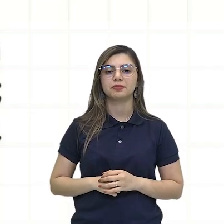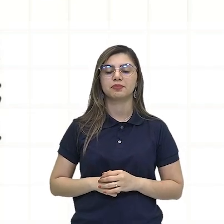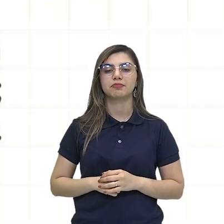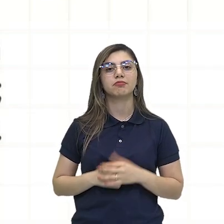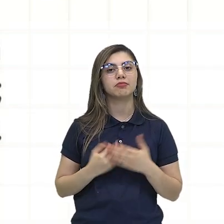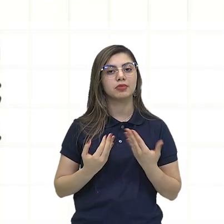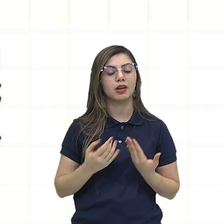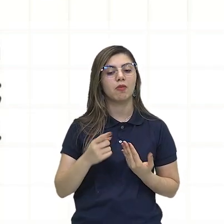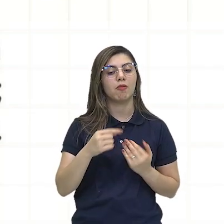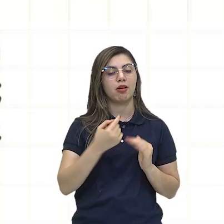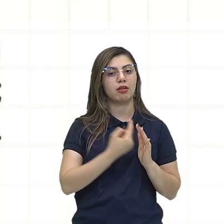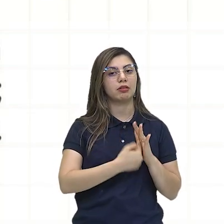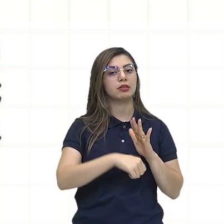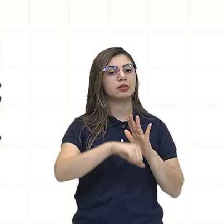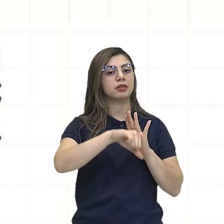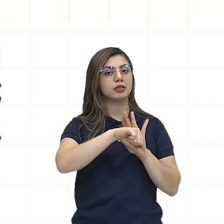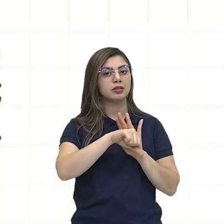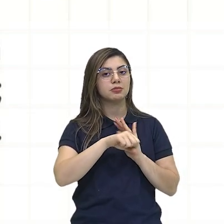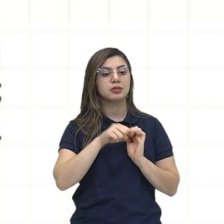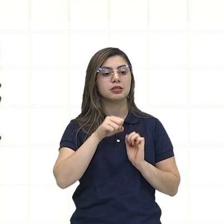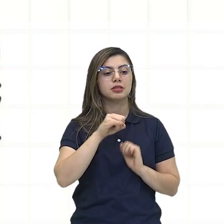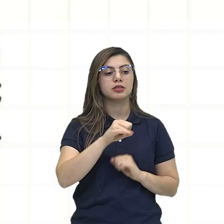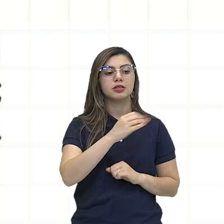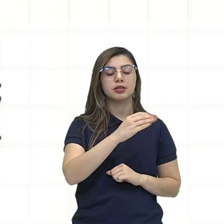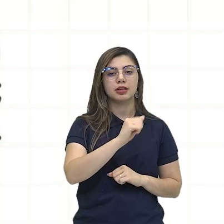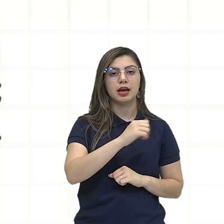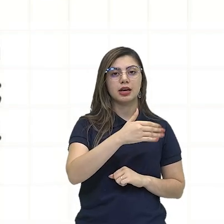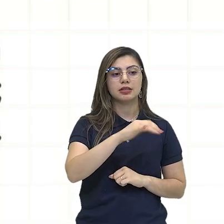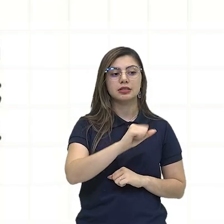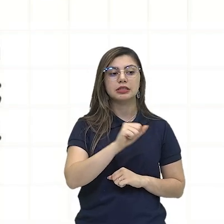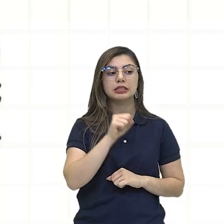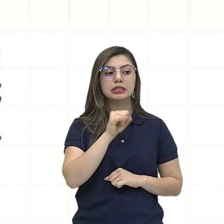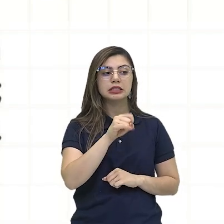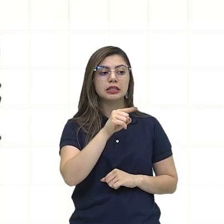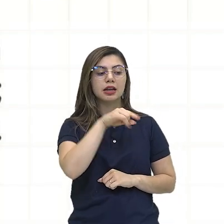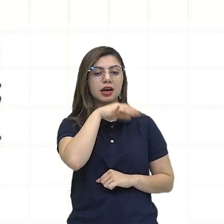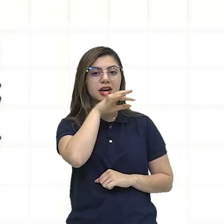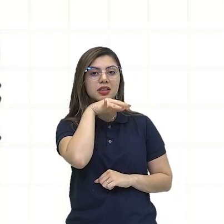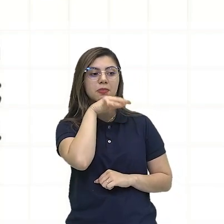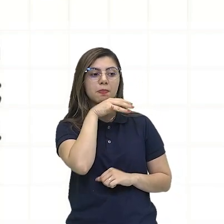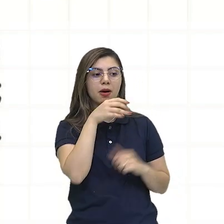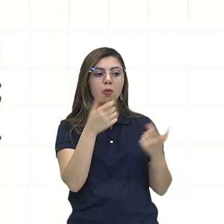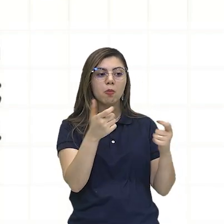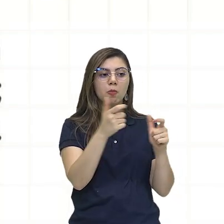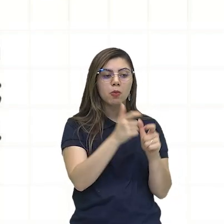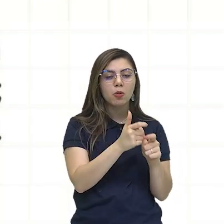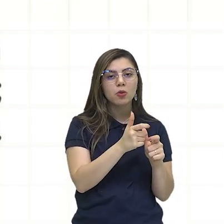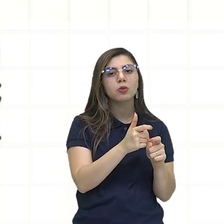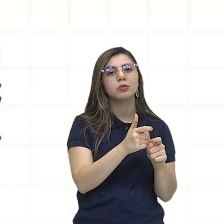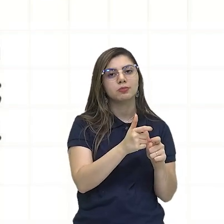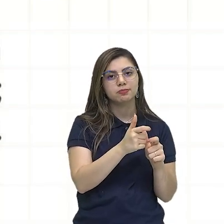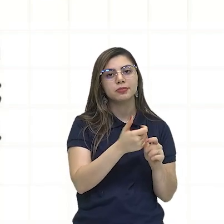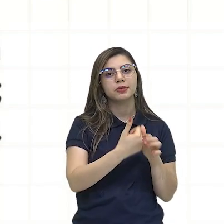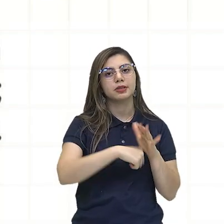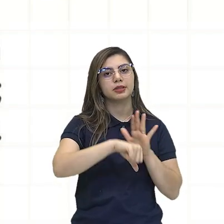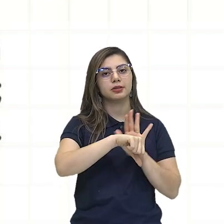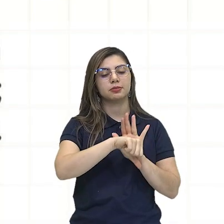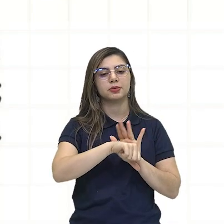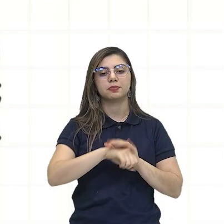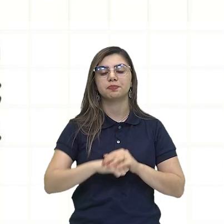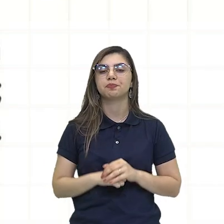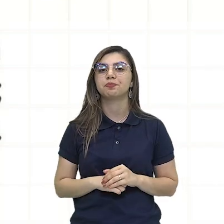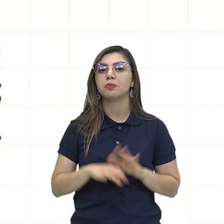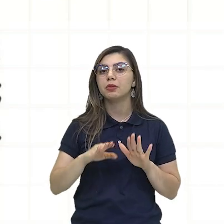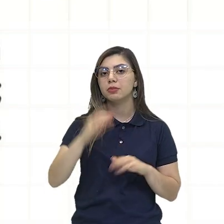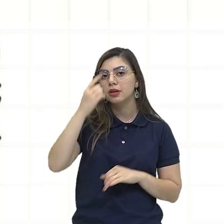considerada crime, principalmente se for quanto a animais que estão em risco de extinção. A pesca, como eu falei,